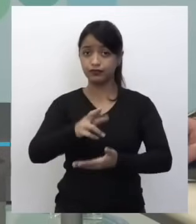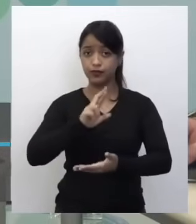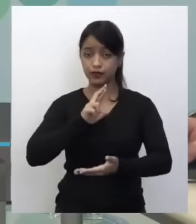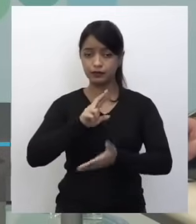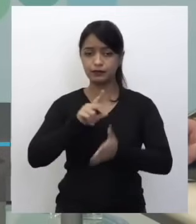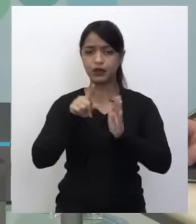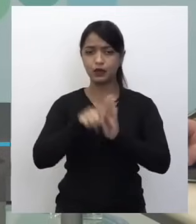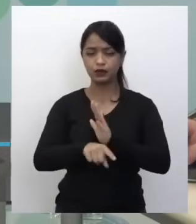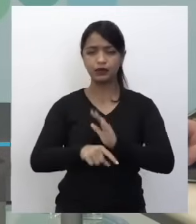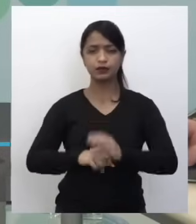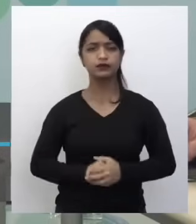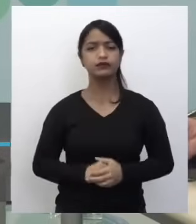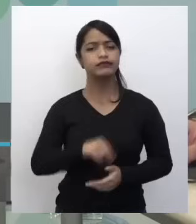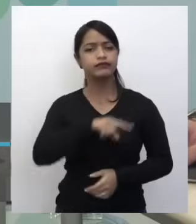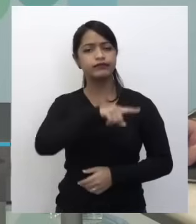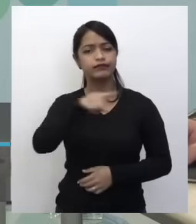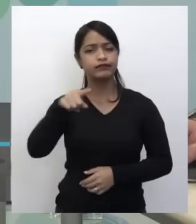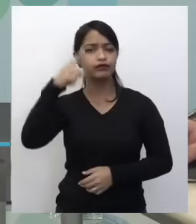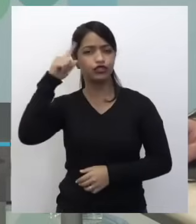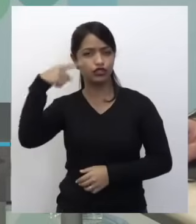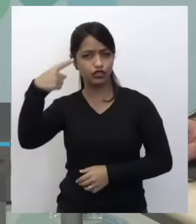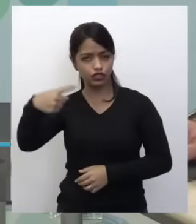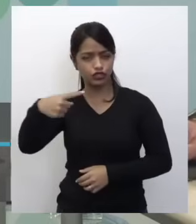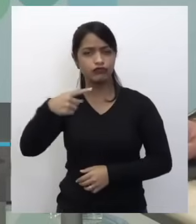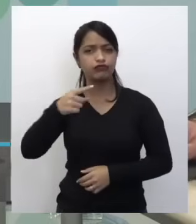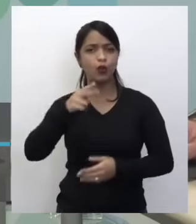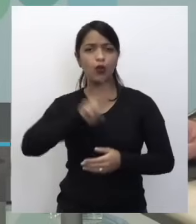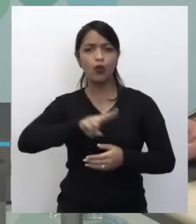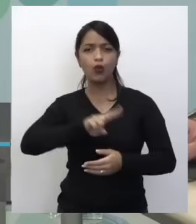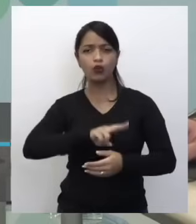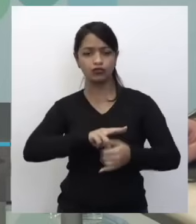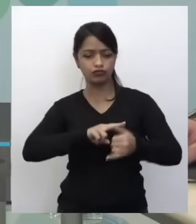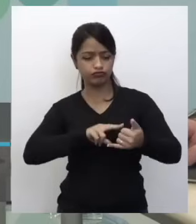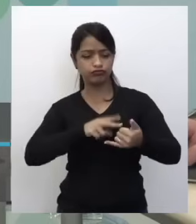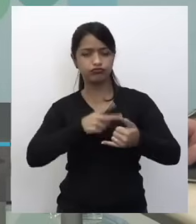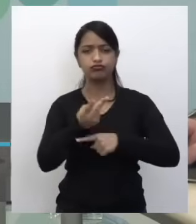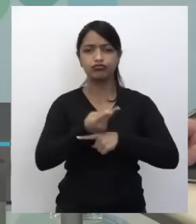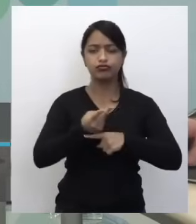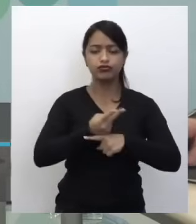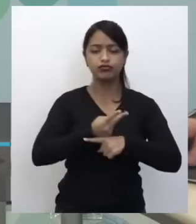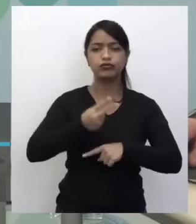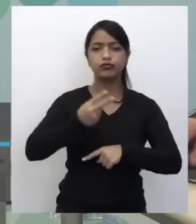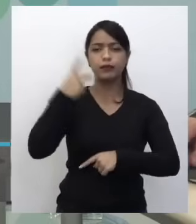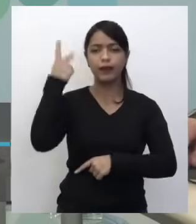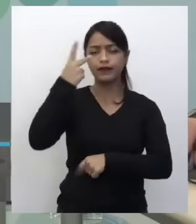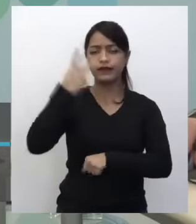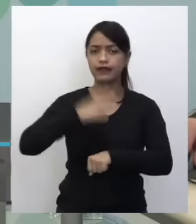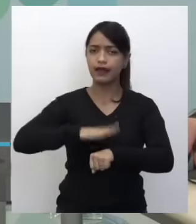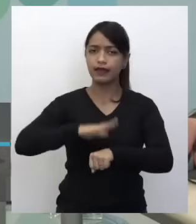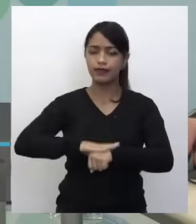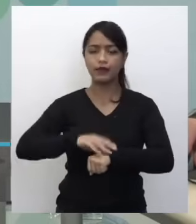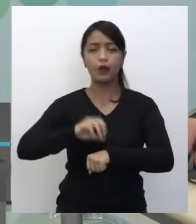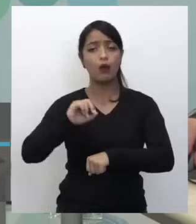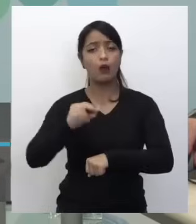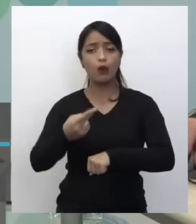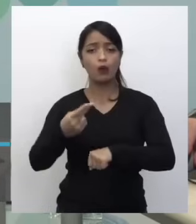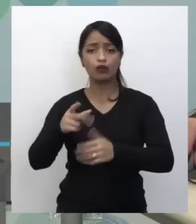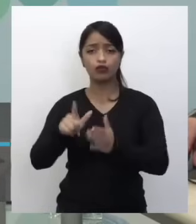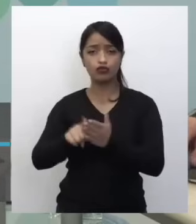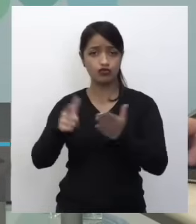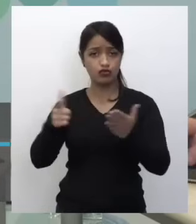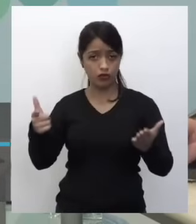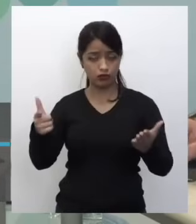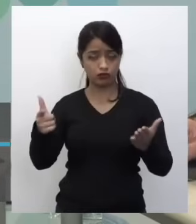Vocês utilizam no dia a dia de vocês a previsão do tempo, seja ela por acesso via celular ou até pelo jornal,